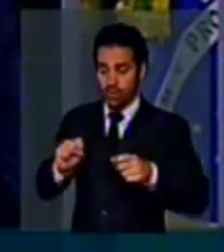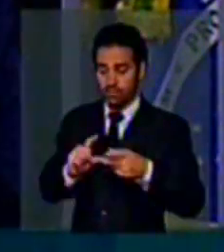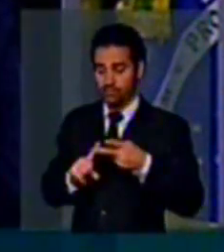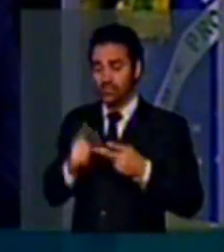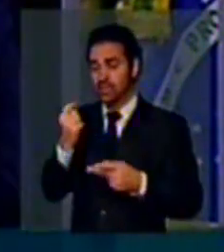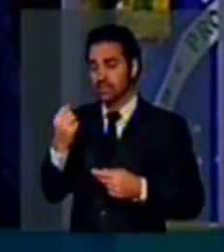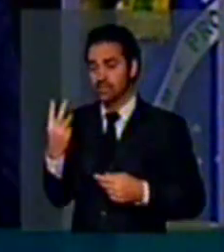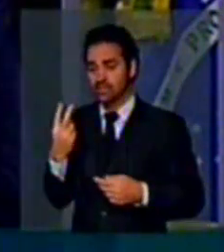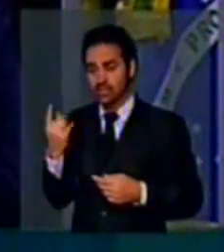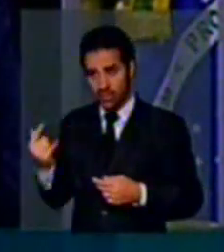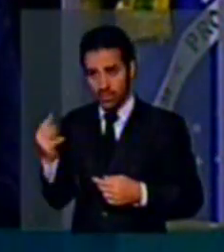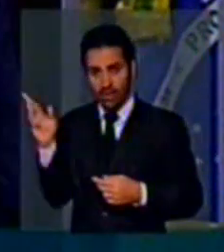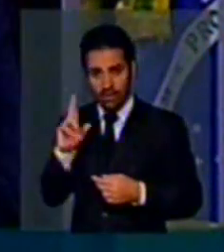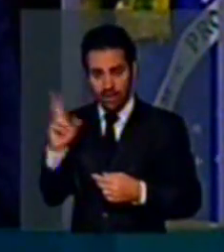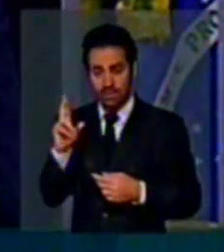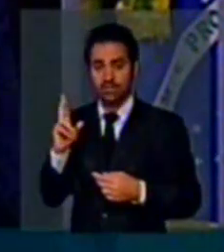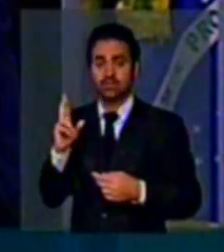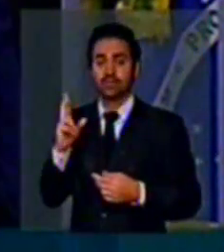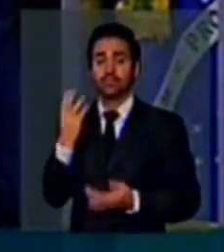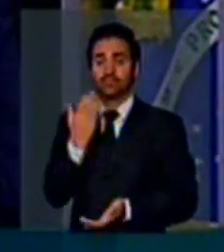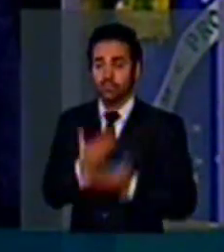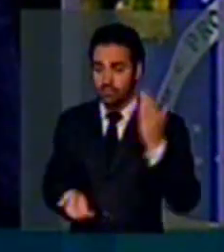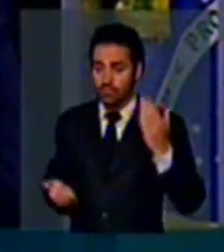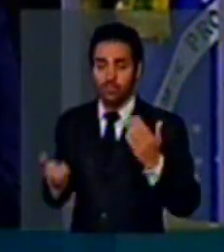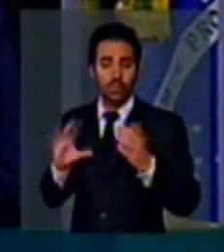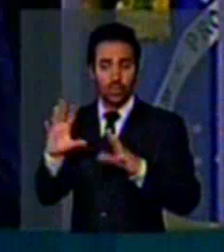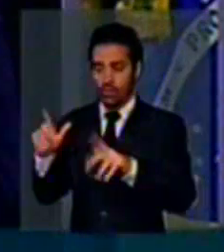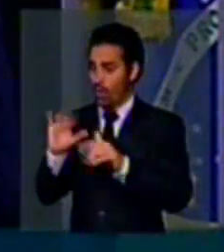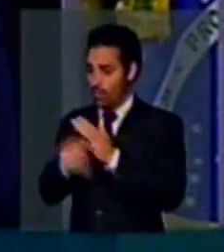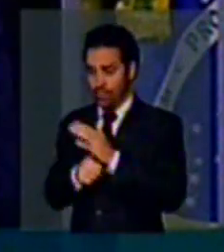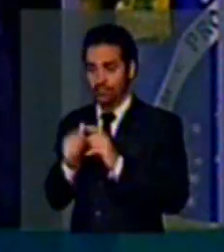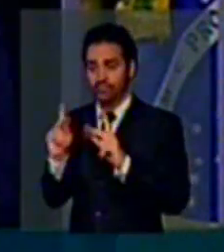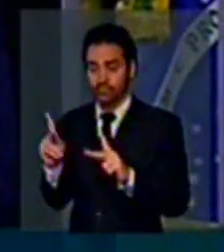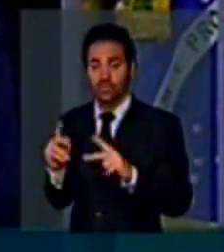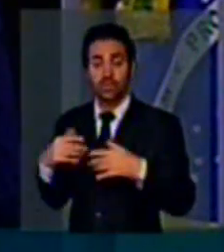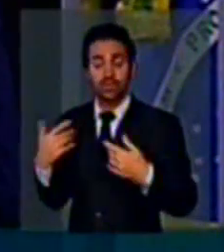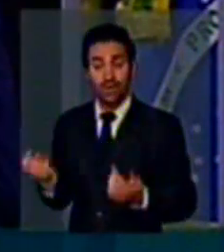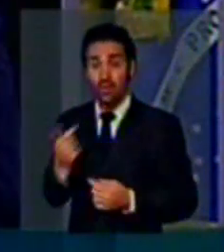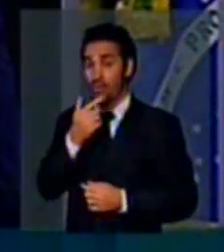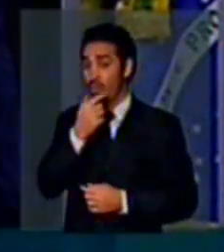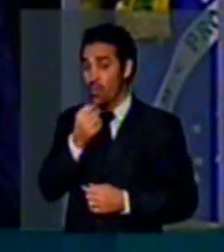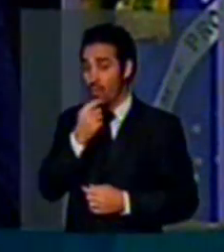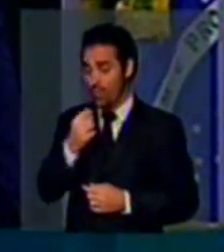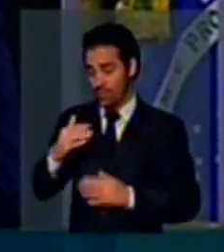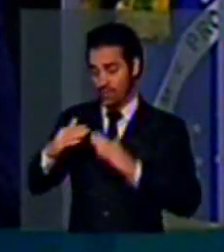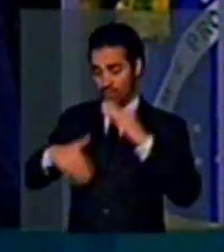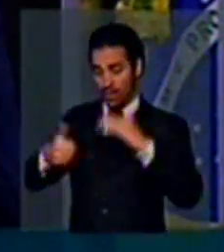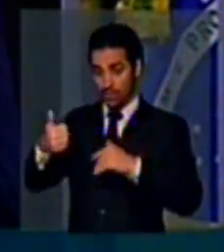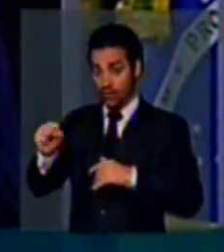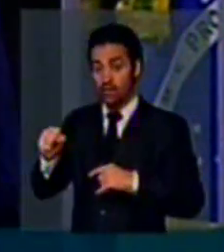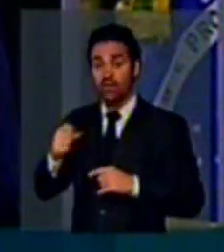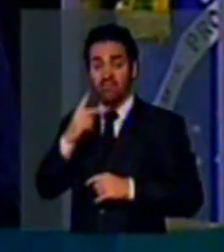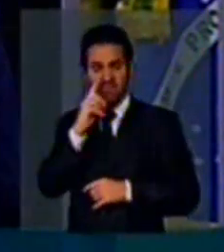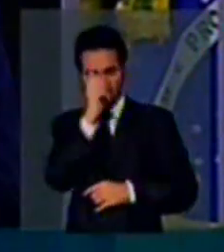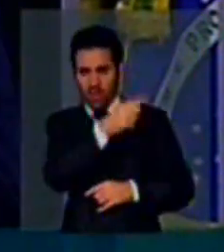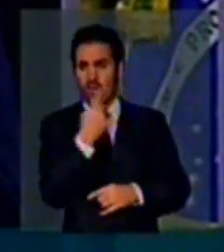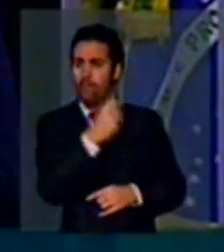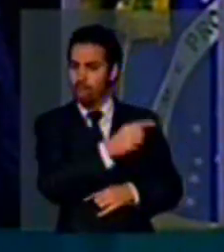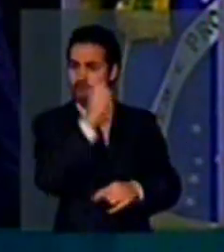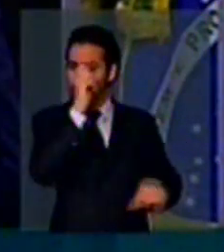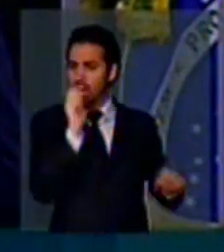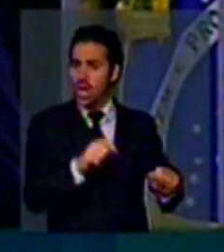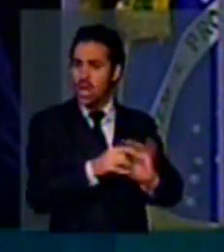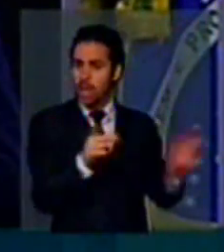dos marginais, menor, insistiu para que o outro atirasse. Ele queria executar